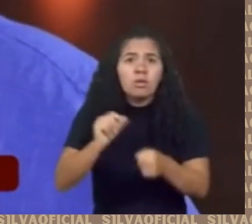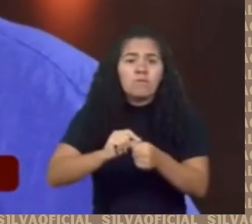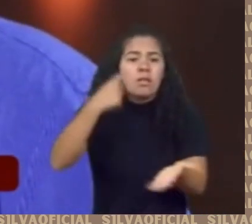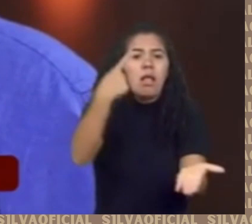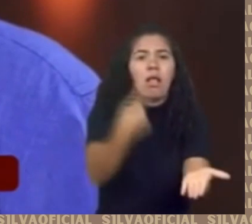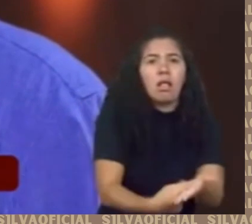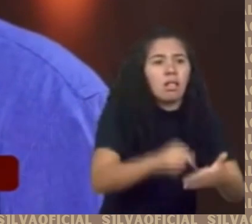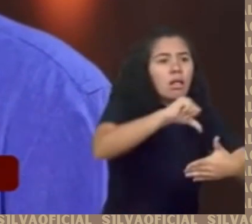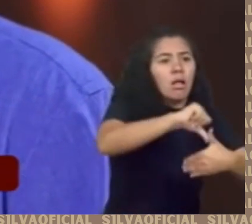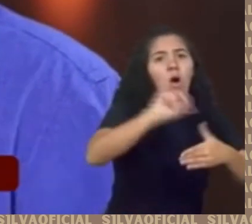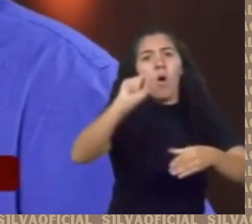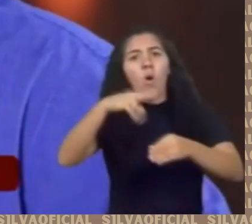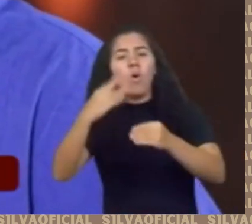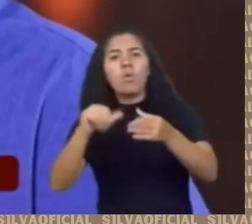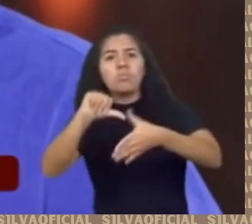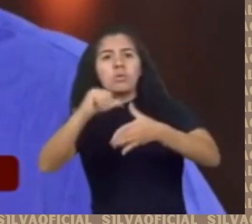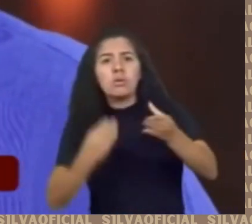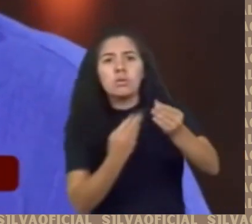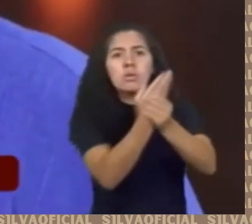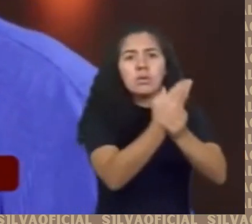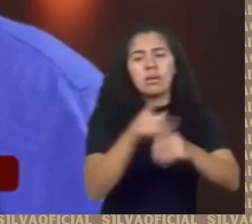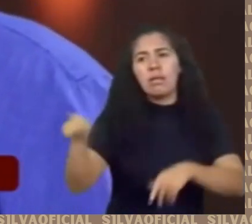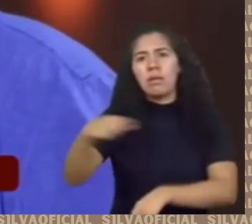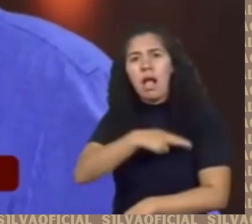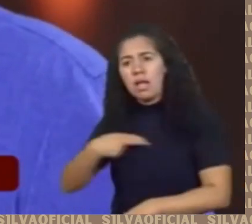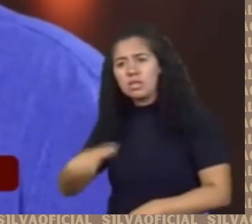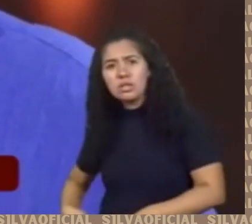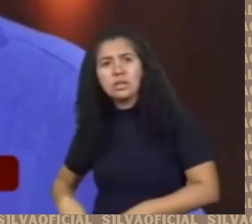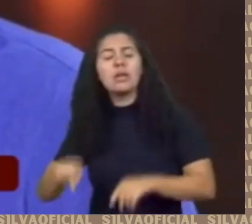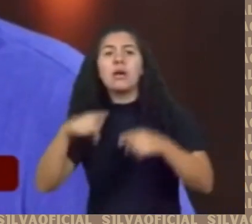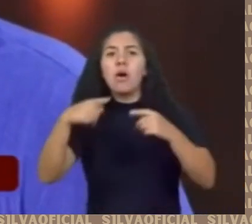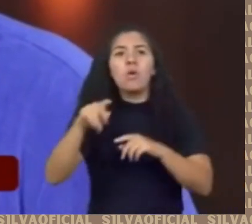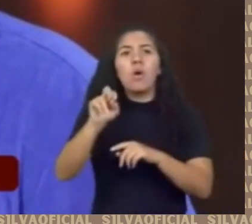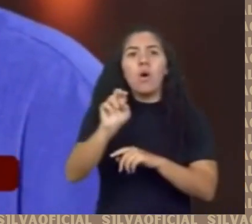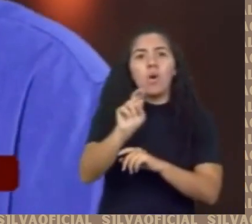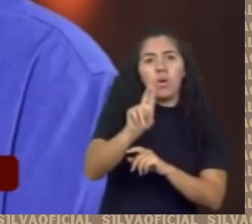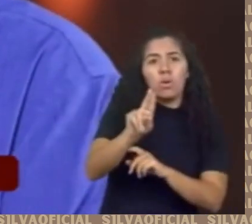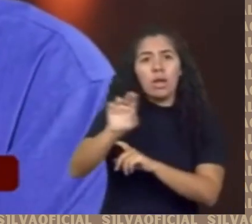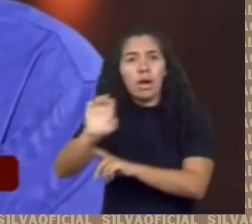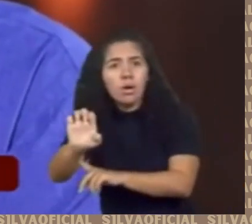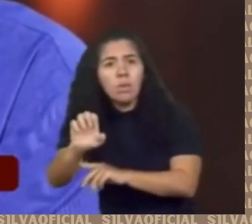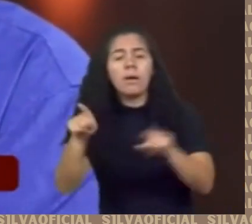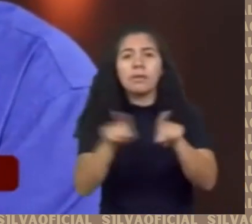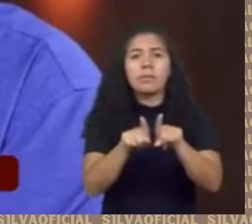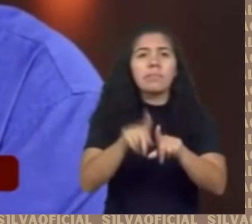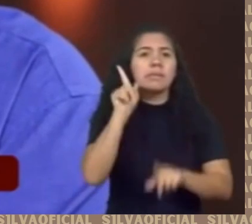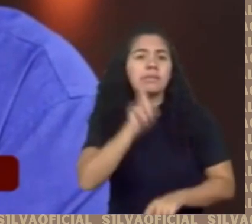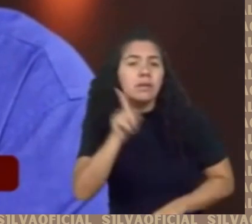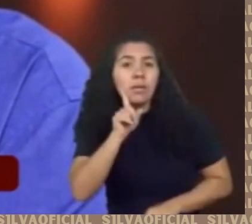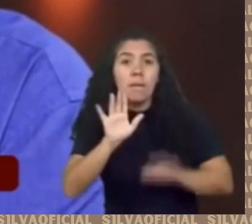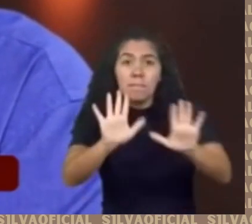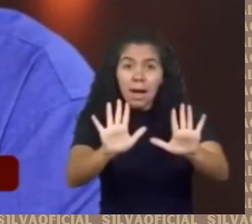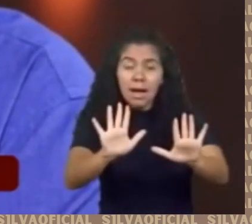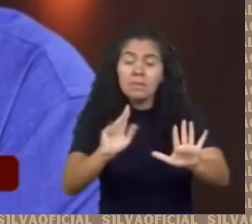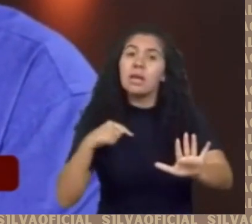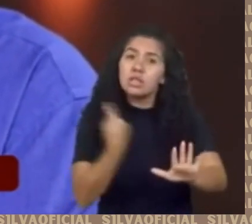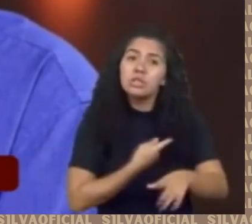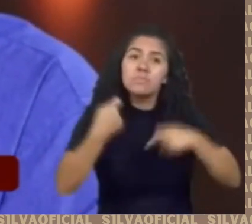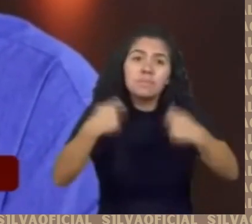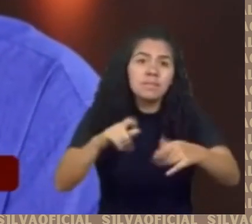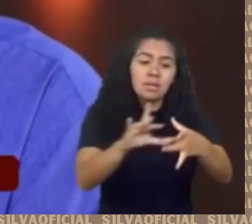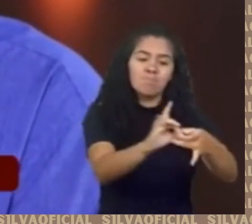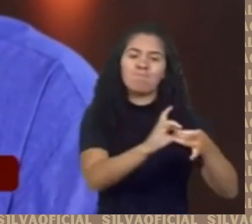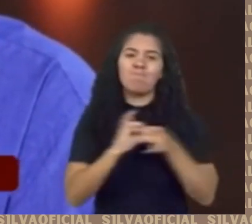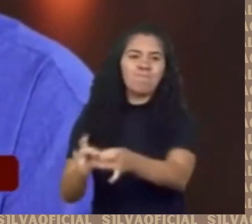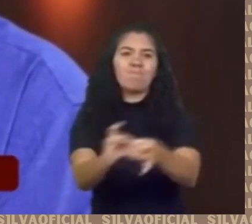do Sul com com a China nós podemos fazer com a união europeia nós podemos fazer com os estados Unidos agora para isso nós temos que estar junto se a